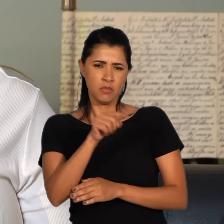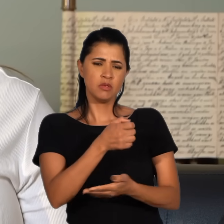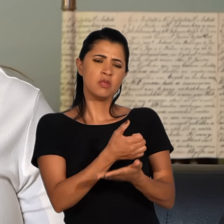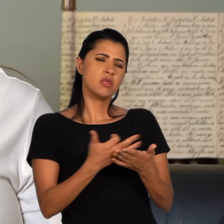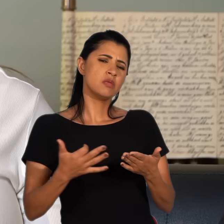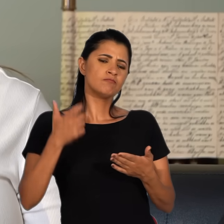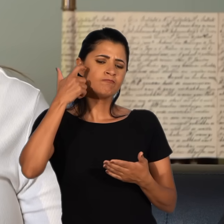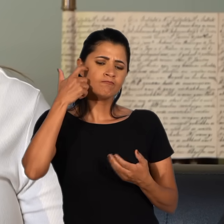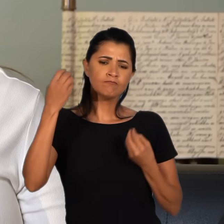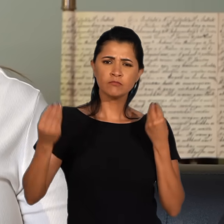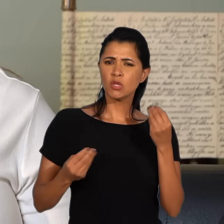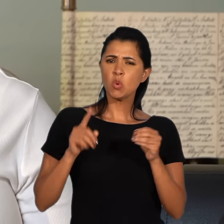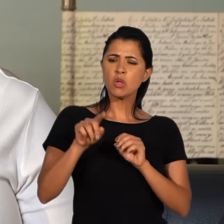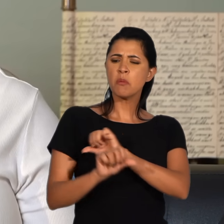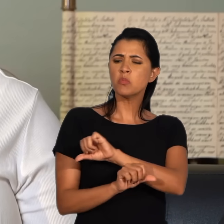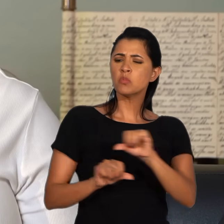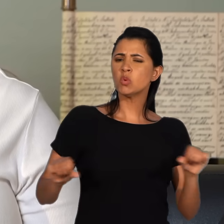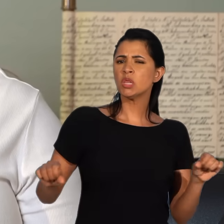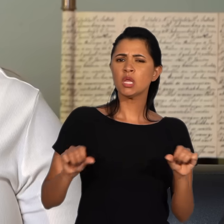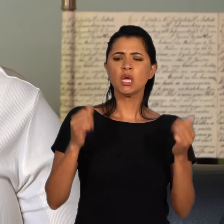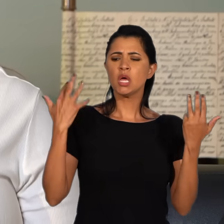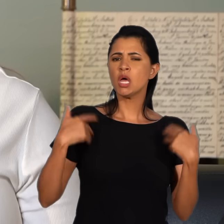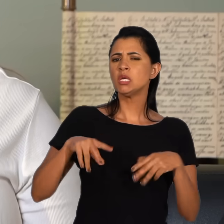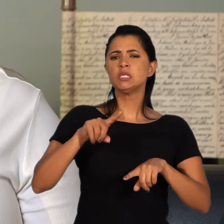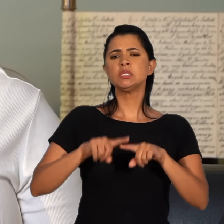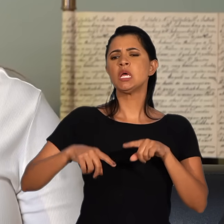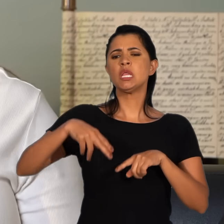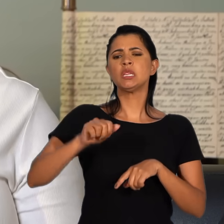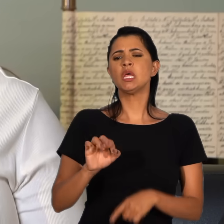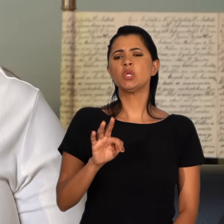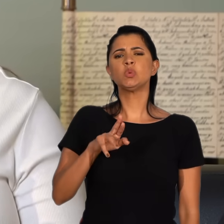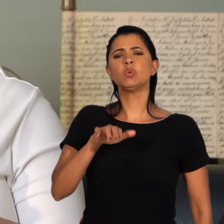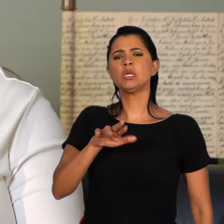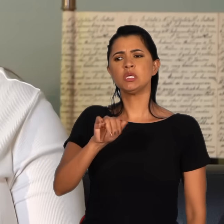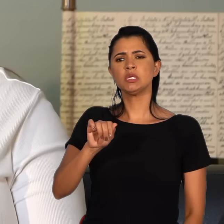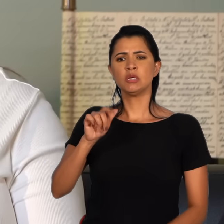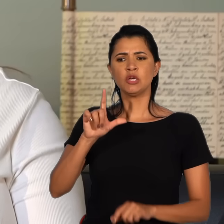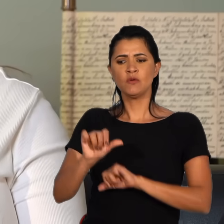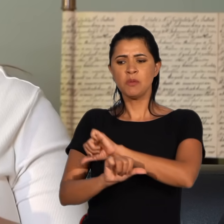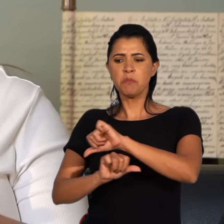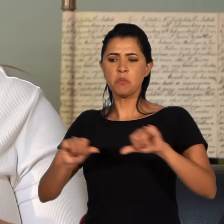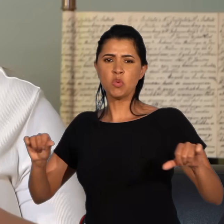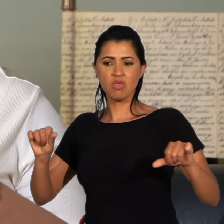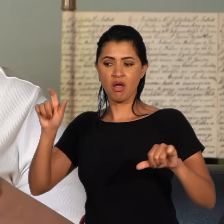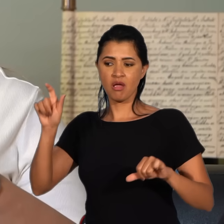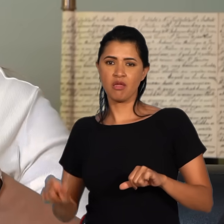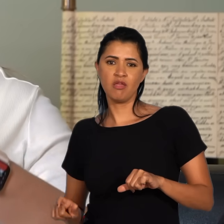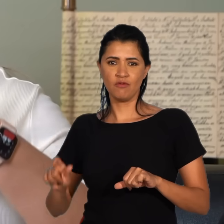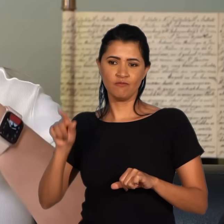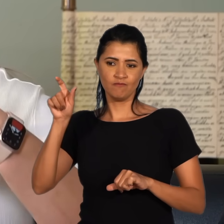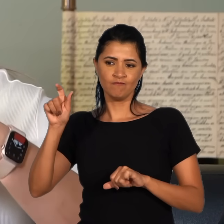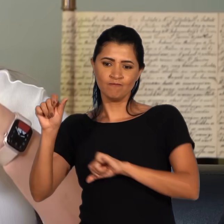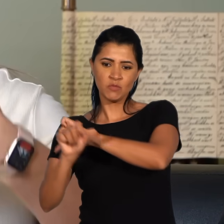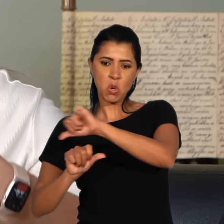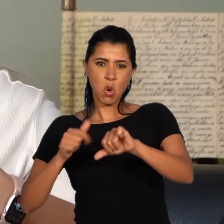refletir sobre o que seria assim uma mudança de natureza né imagina você mudar deixar de ser quem você é para ser